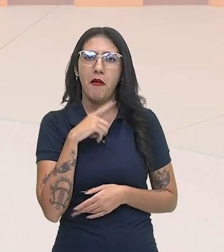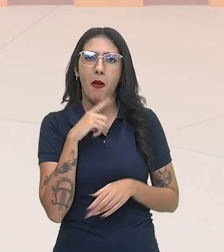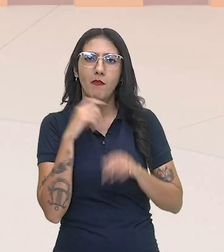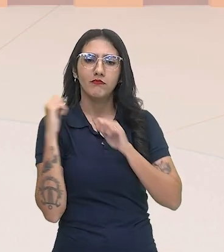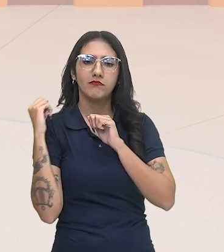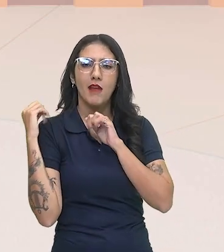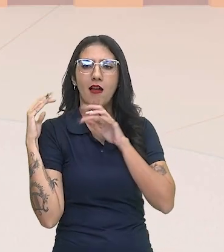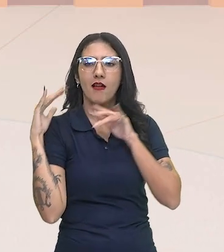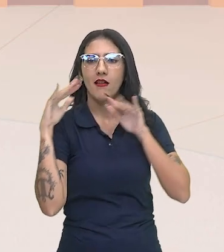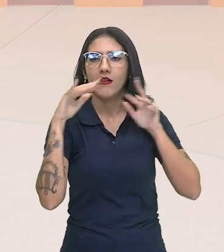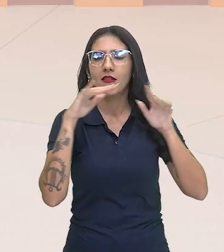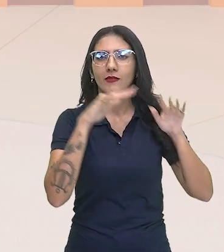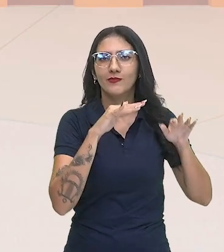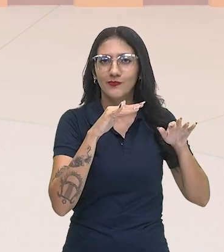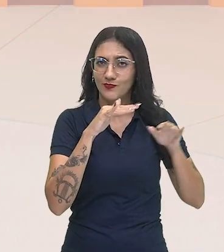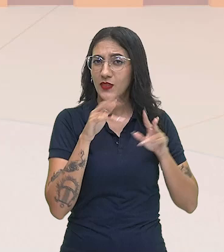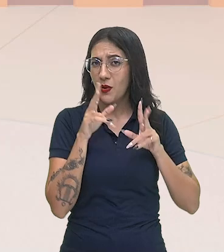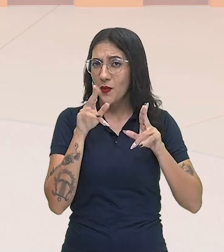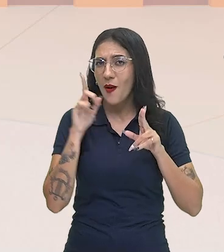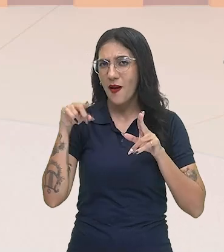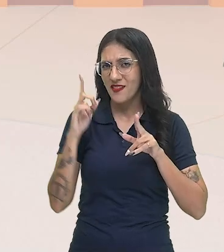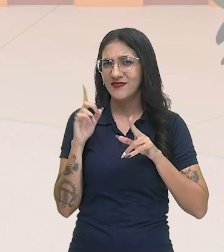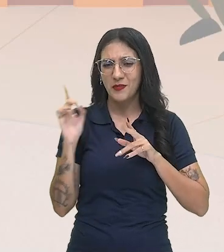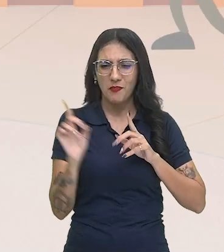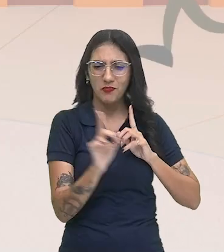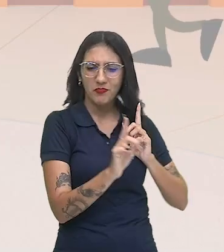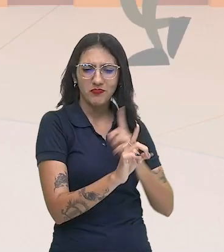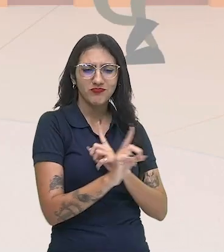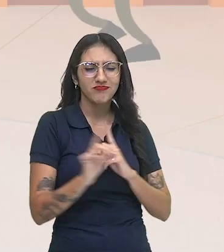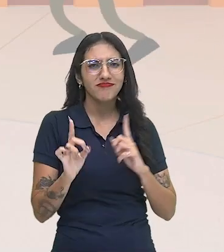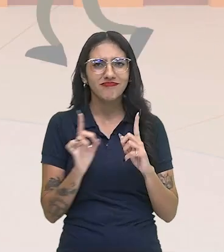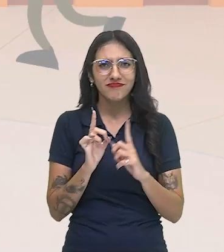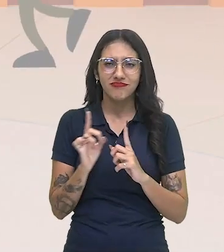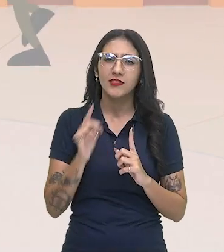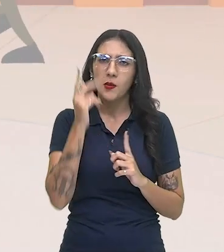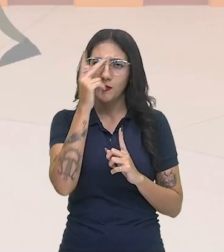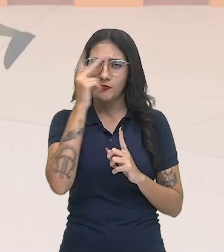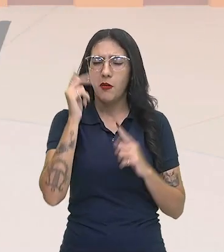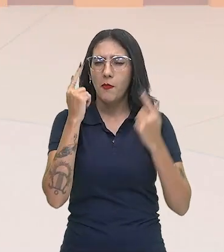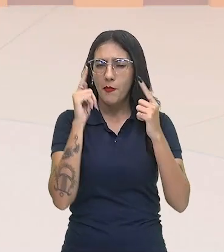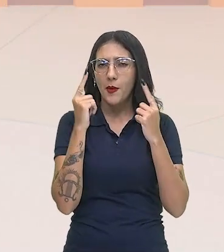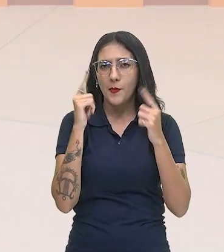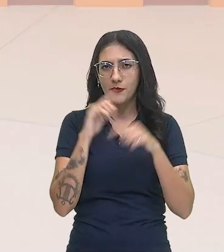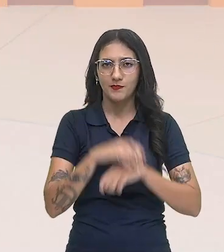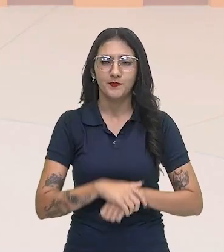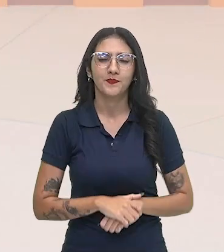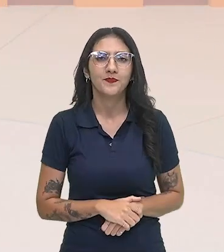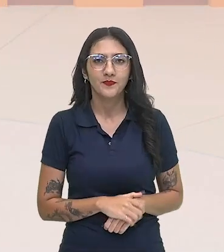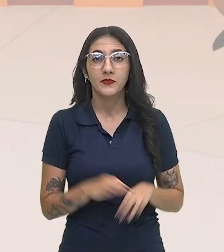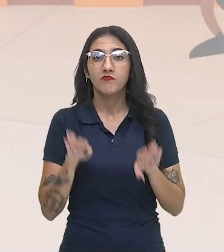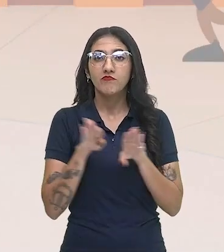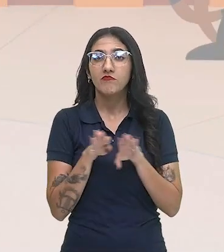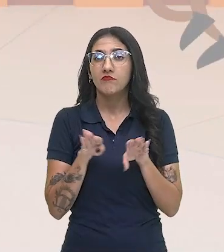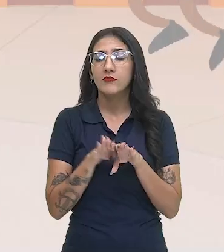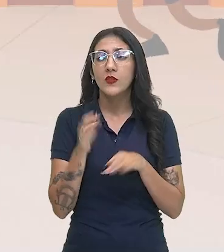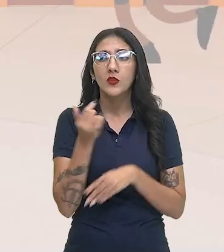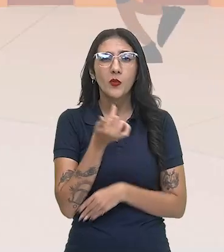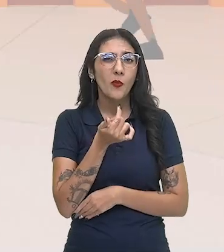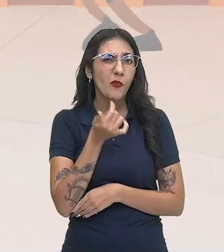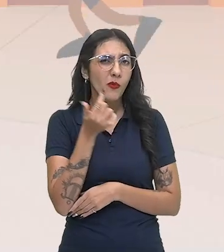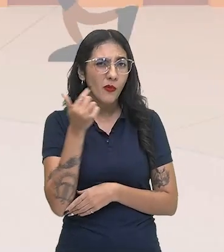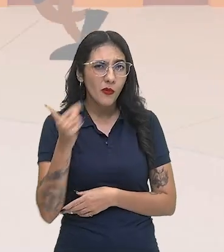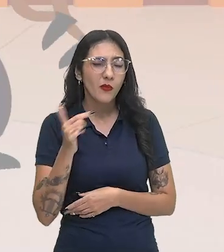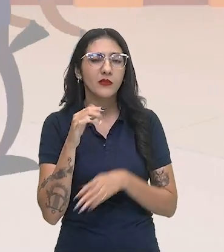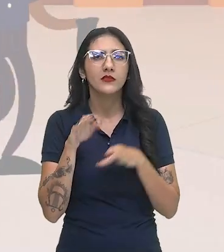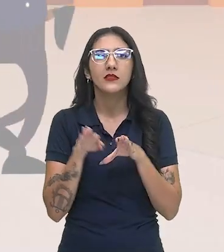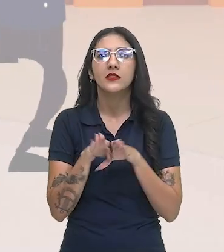pessoas que passaram aqui, com essas plaquinhas reivindicando. Já em outros casos, outros movimentos,